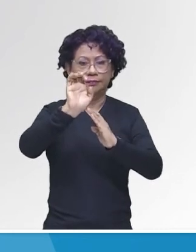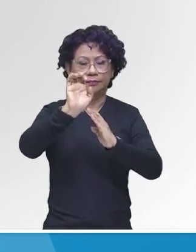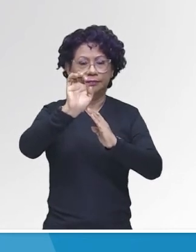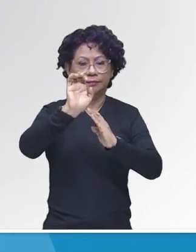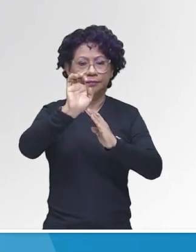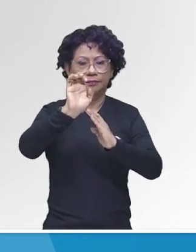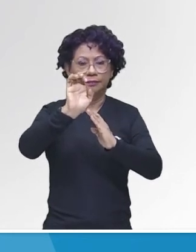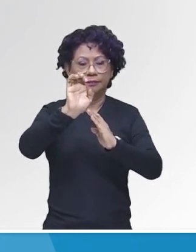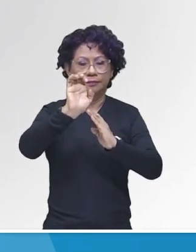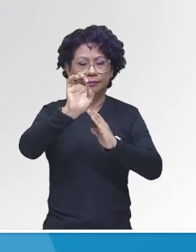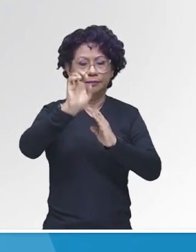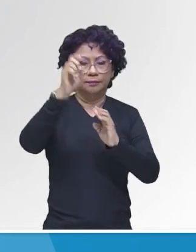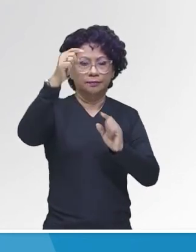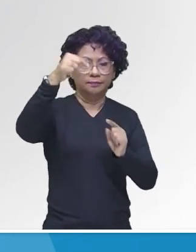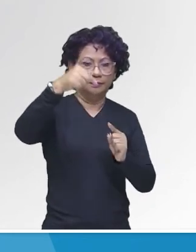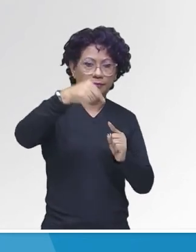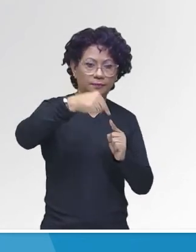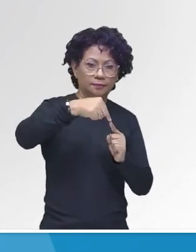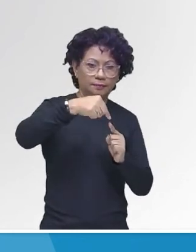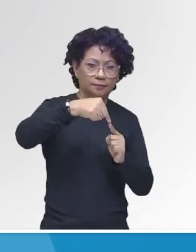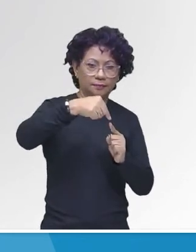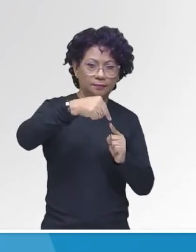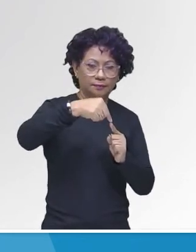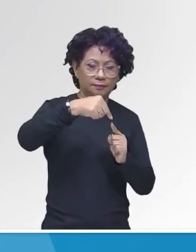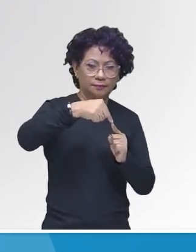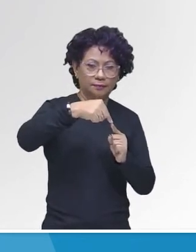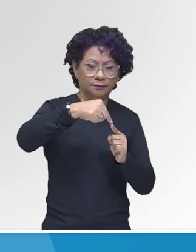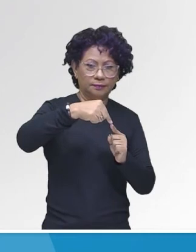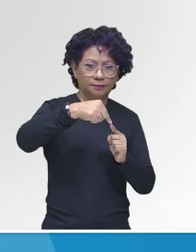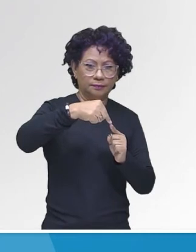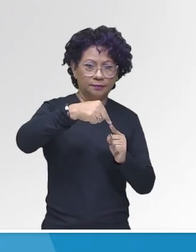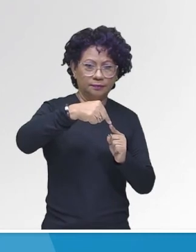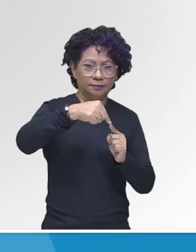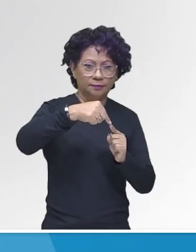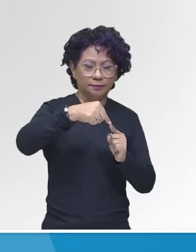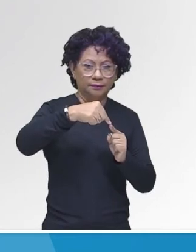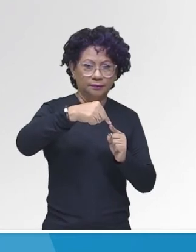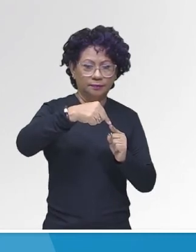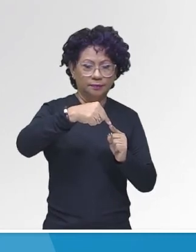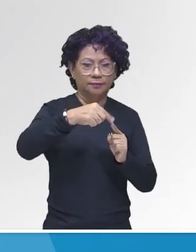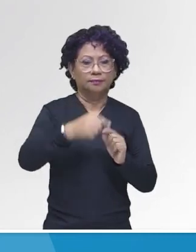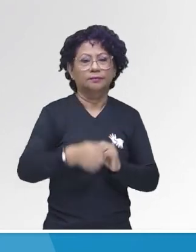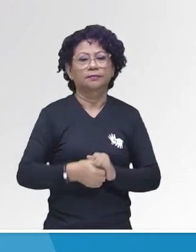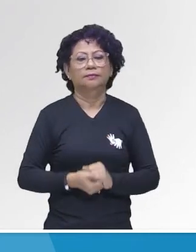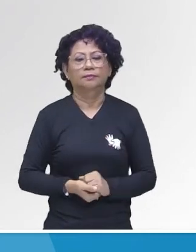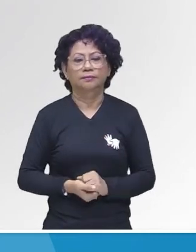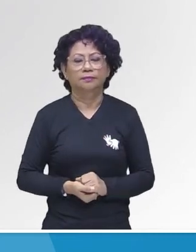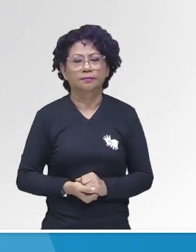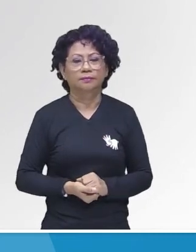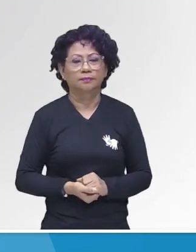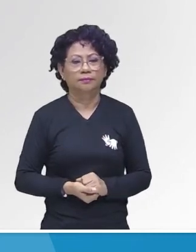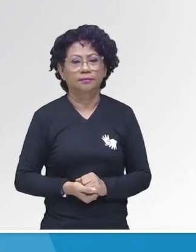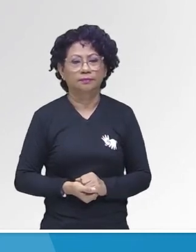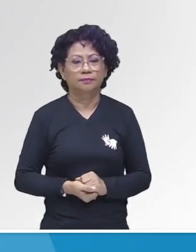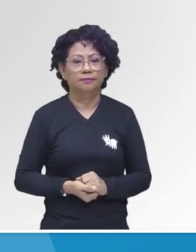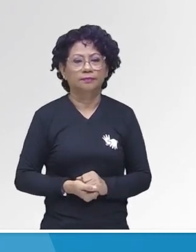então, dessa face aqui, né, desse plano aqui. Ele está fazendo parte dessa face aqui da